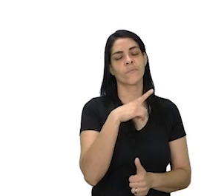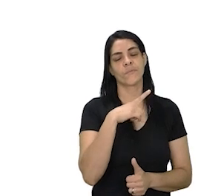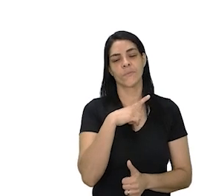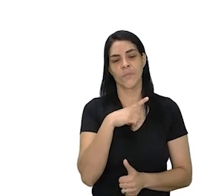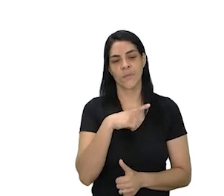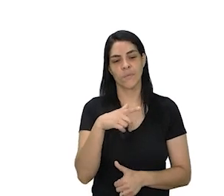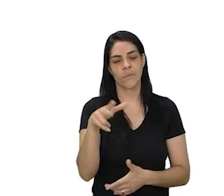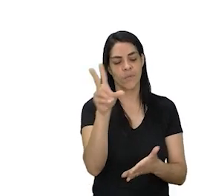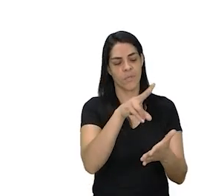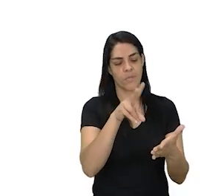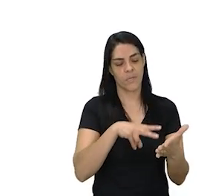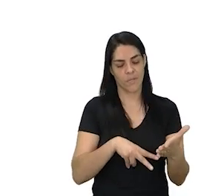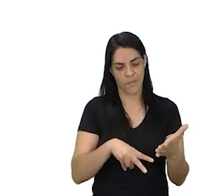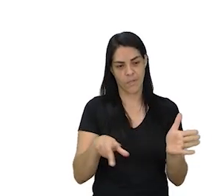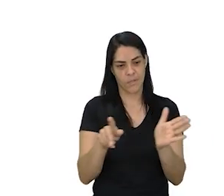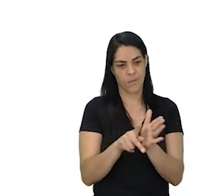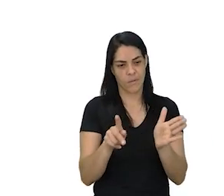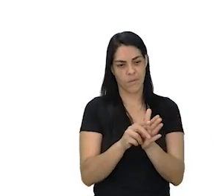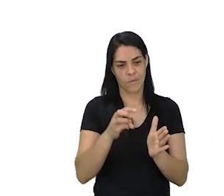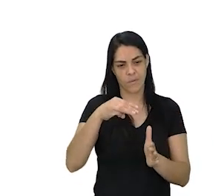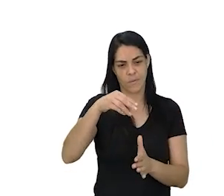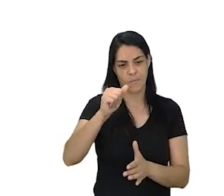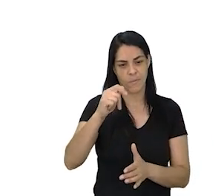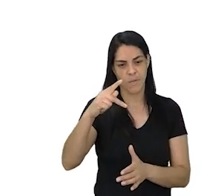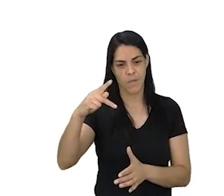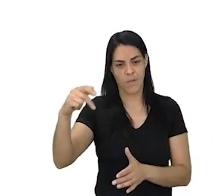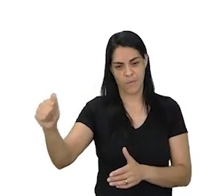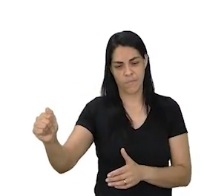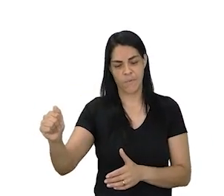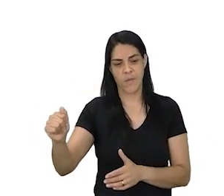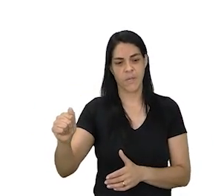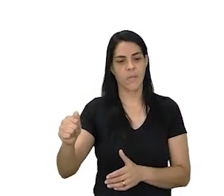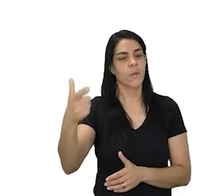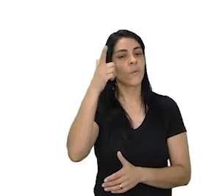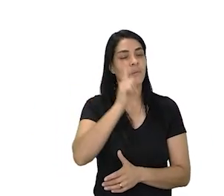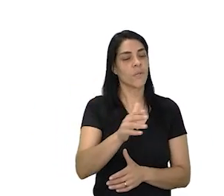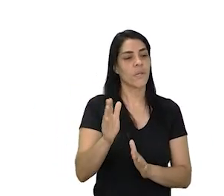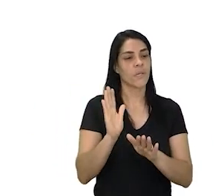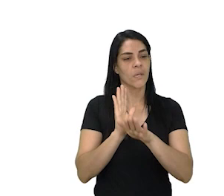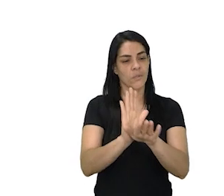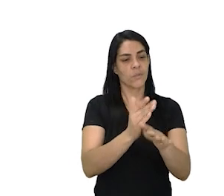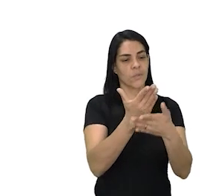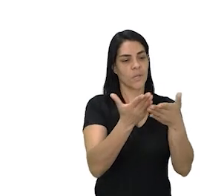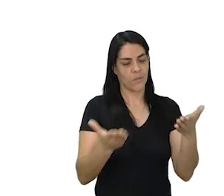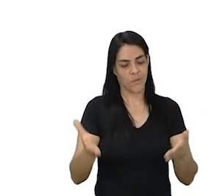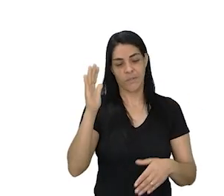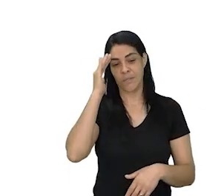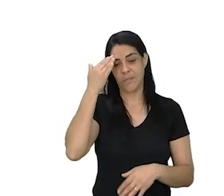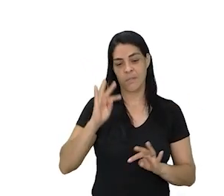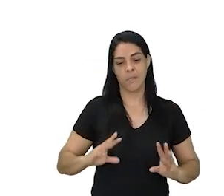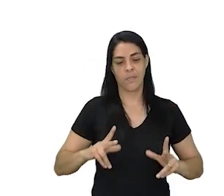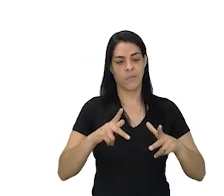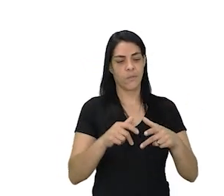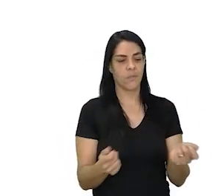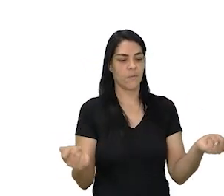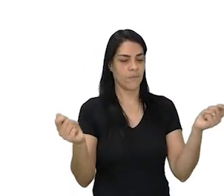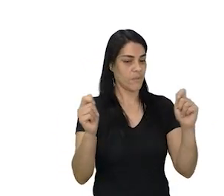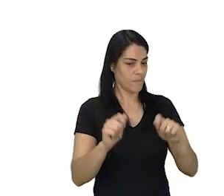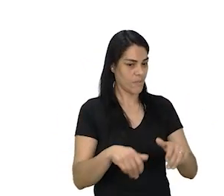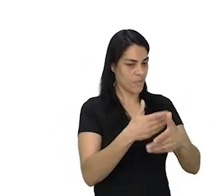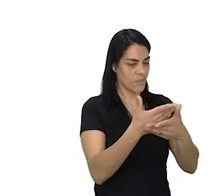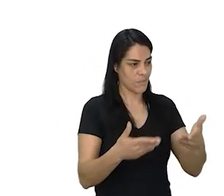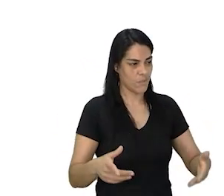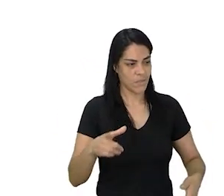dessa leitura de um mapa que, no fundo, nos ajuda a compreender todas as nossas possibilidades